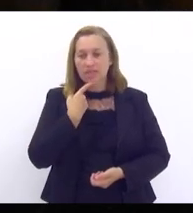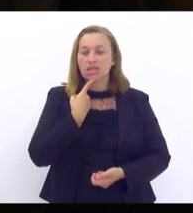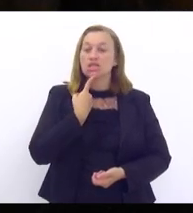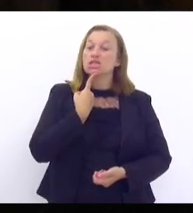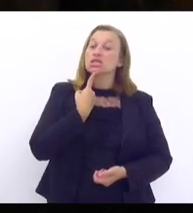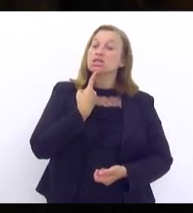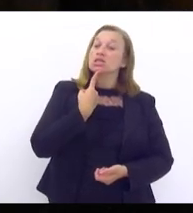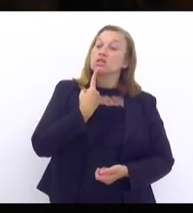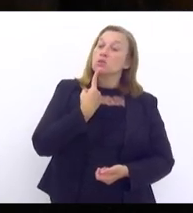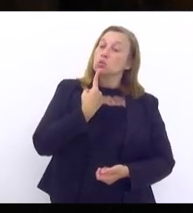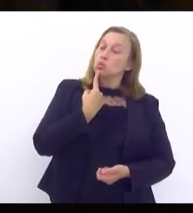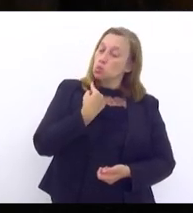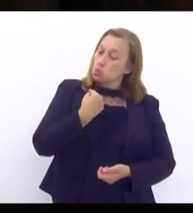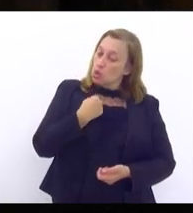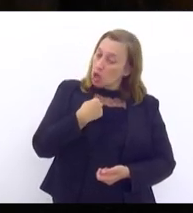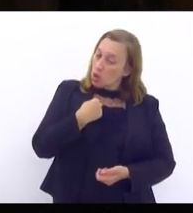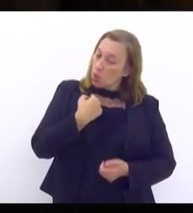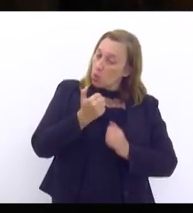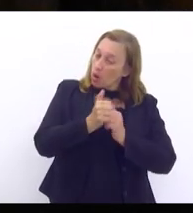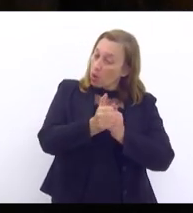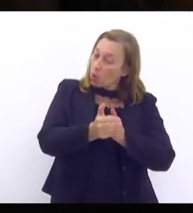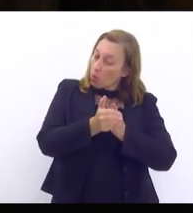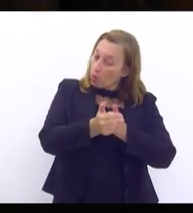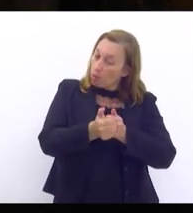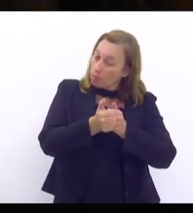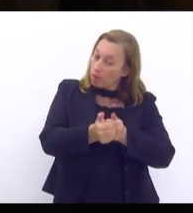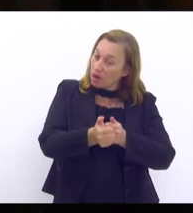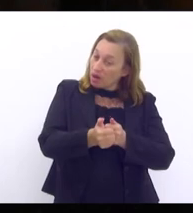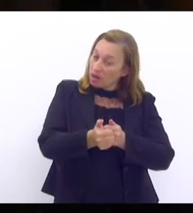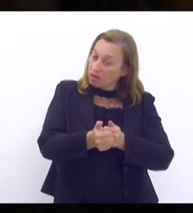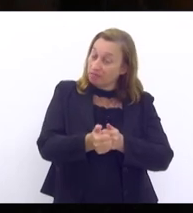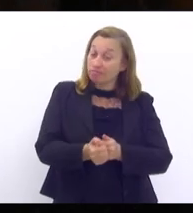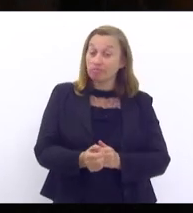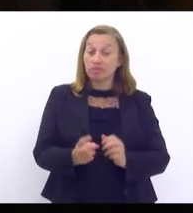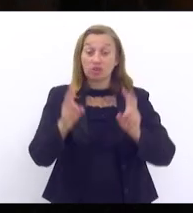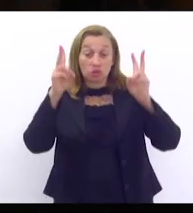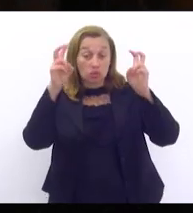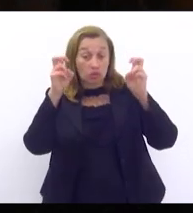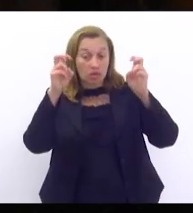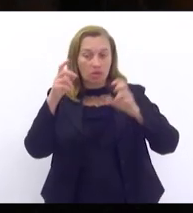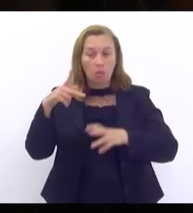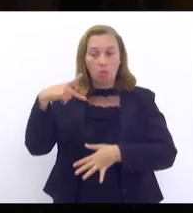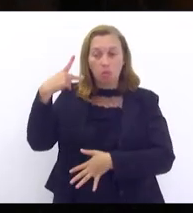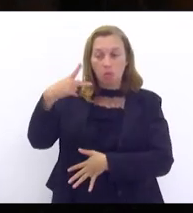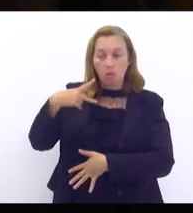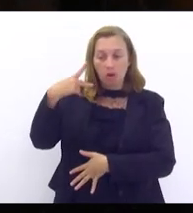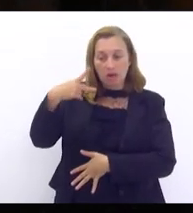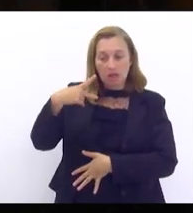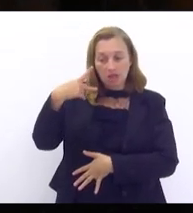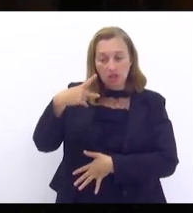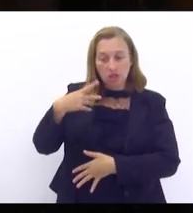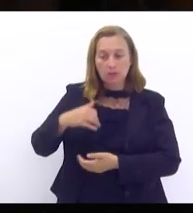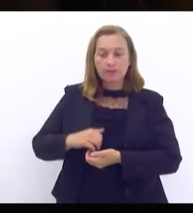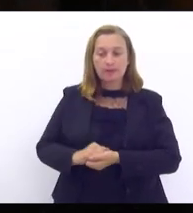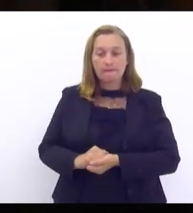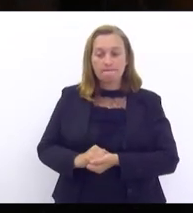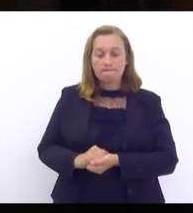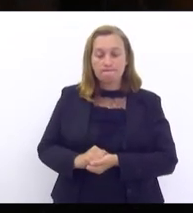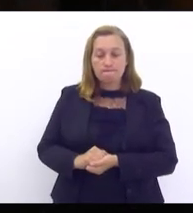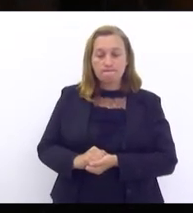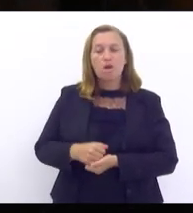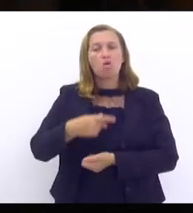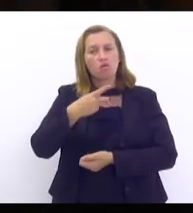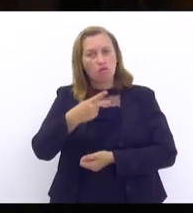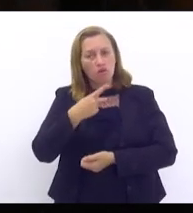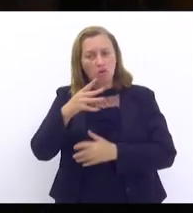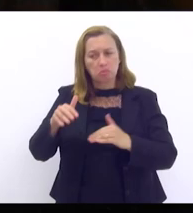por mais que eu acompanhe o processo político, eu digo a Vossa